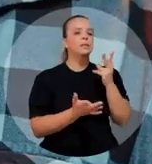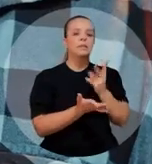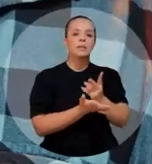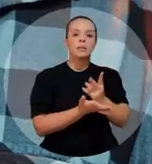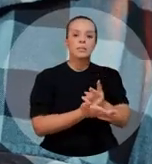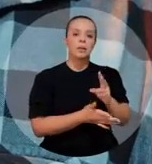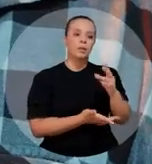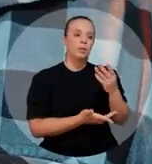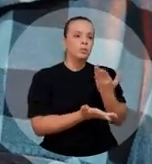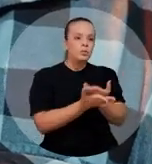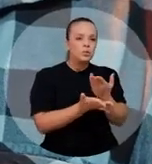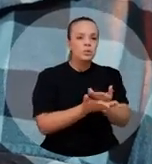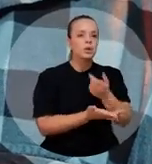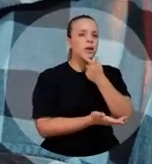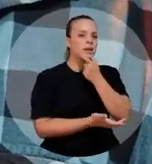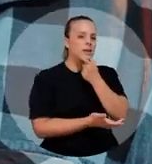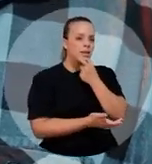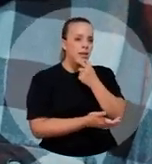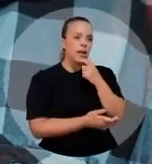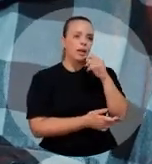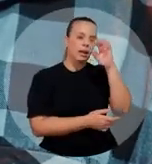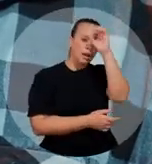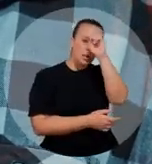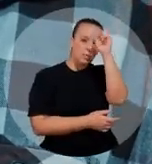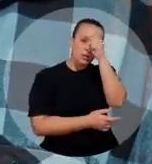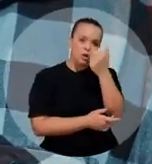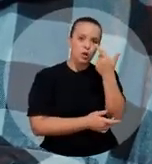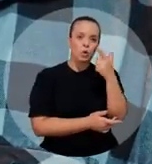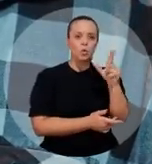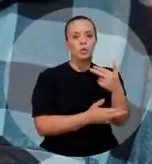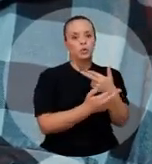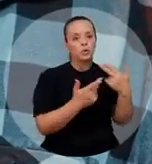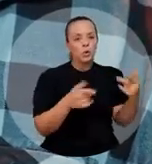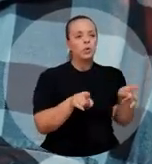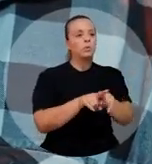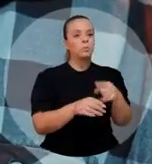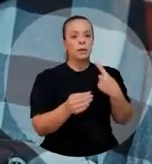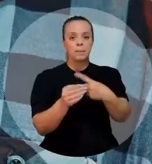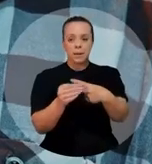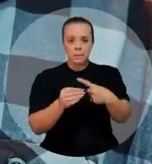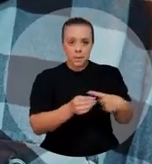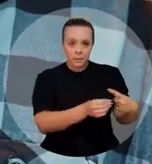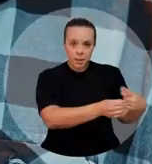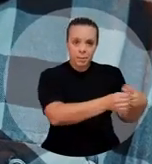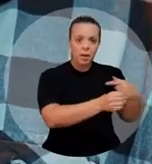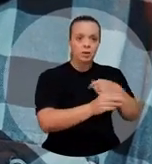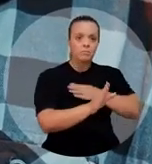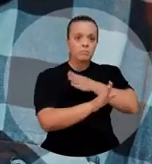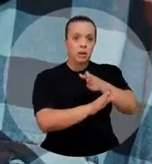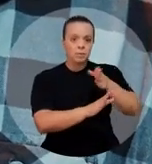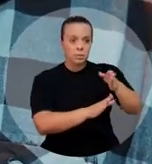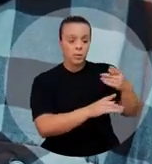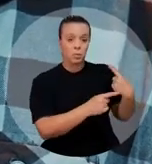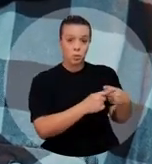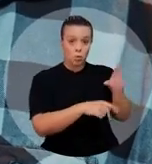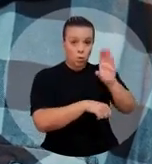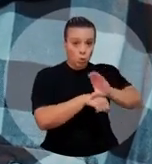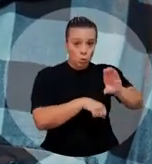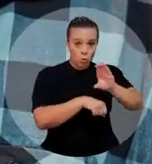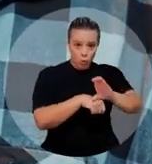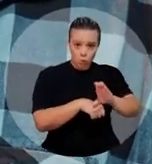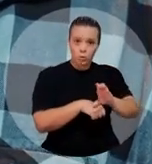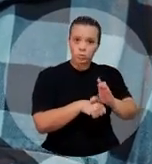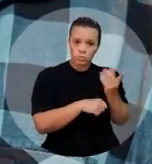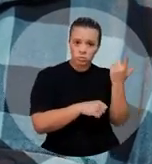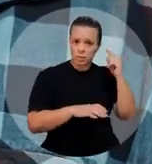uma aula de inglês para estudar algo de fora, sempre ir para outra cidade para poder estudar. Porque, de fato, cursos técnicos